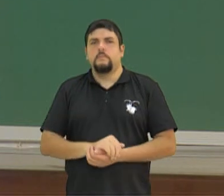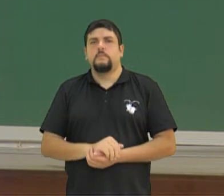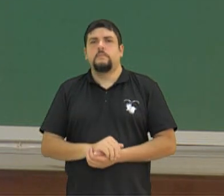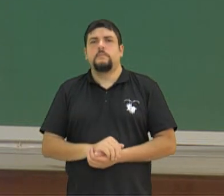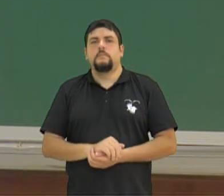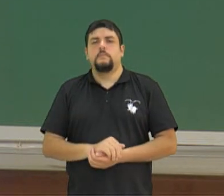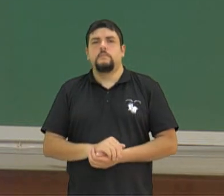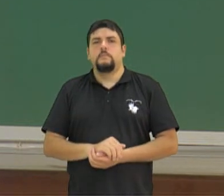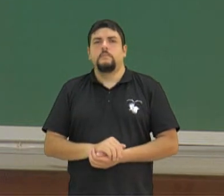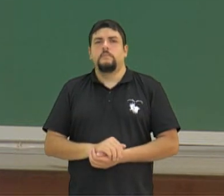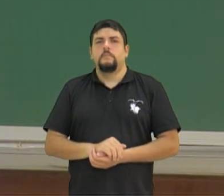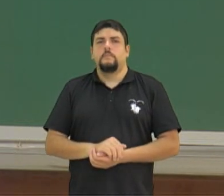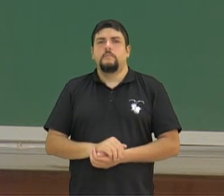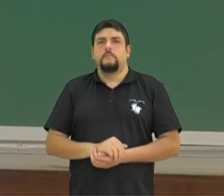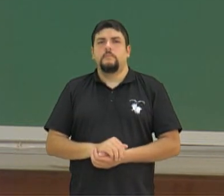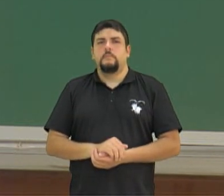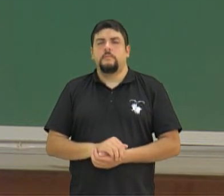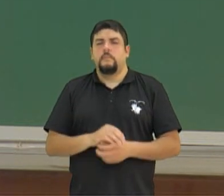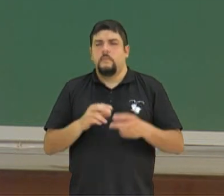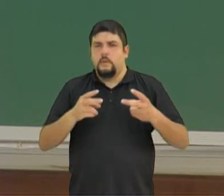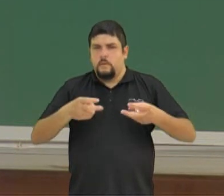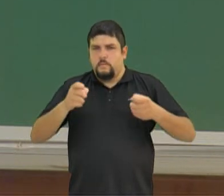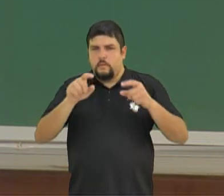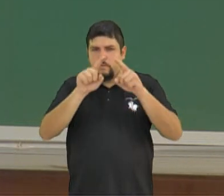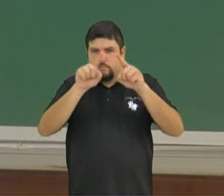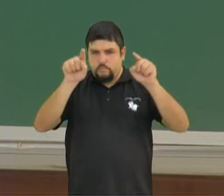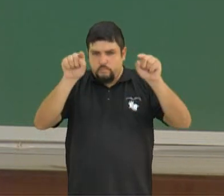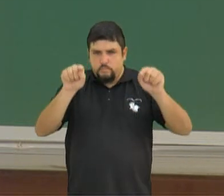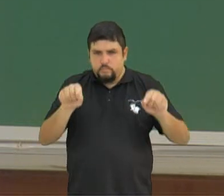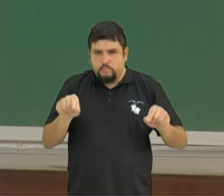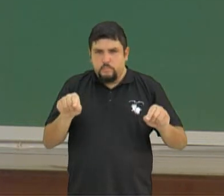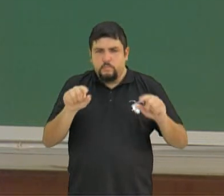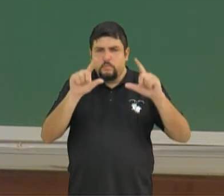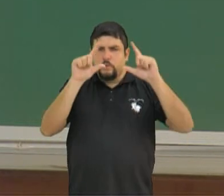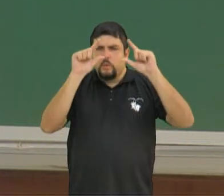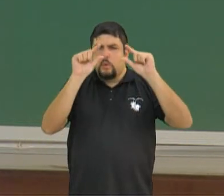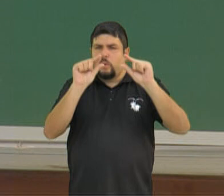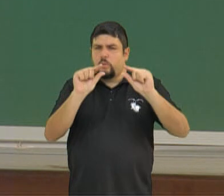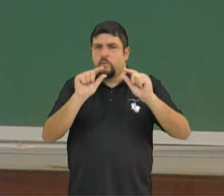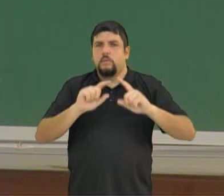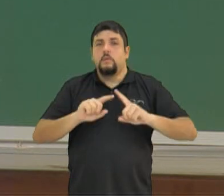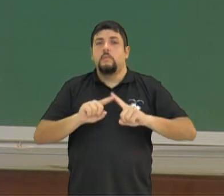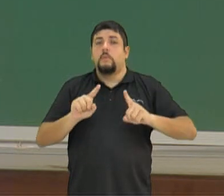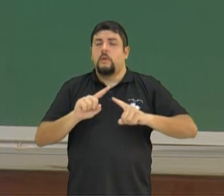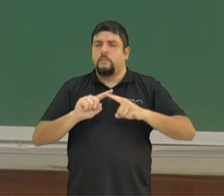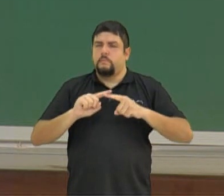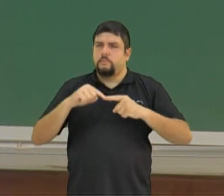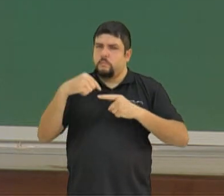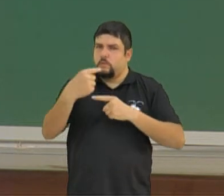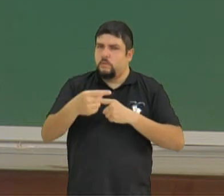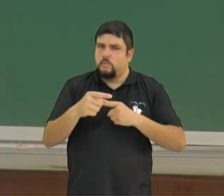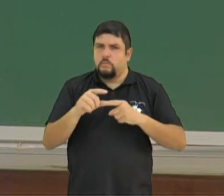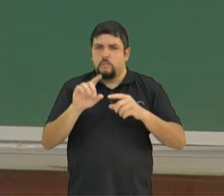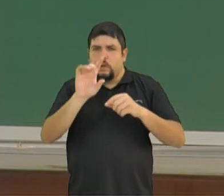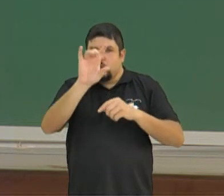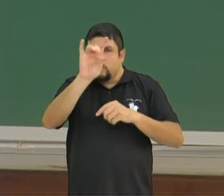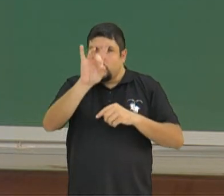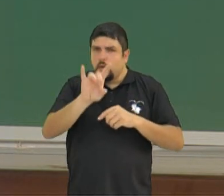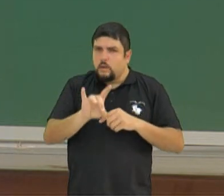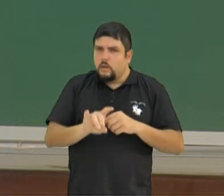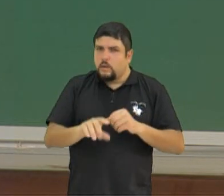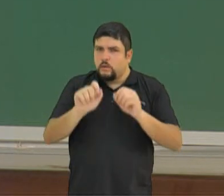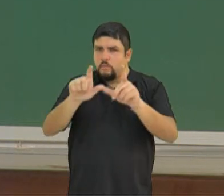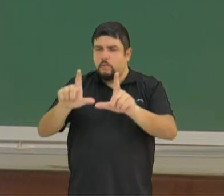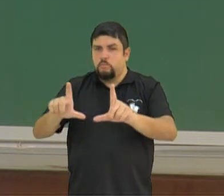observar que essa parte aqui tá bem miudinha, pequenininha, mas na sequência a gente vai passar cada parte separada para